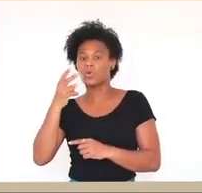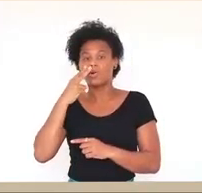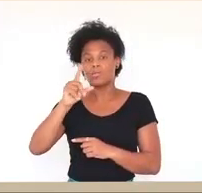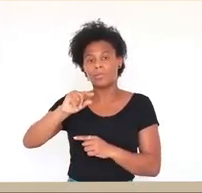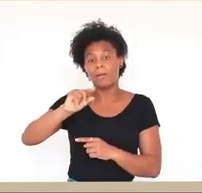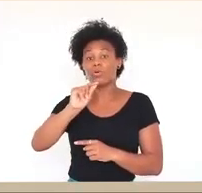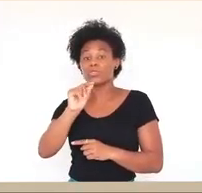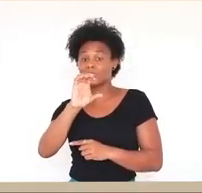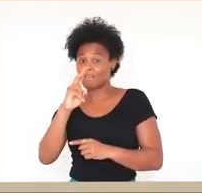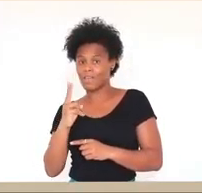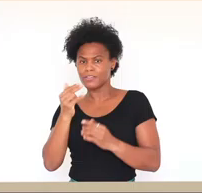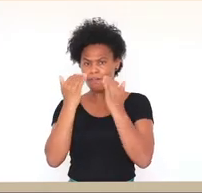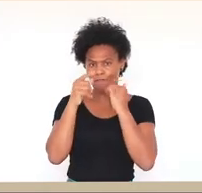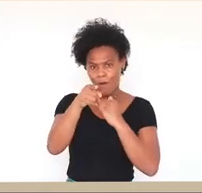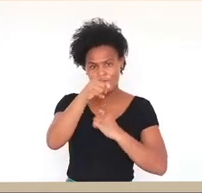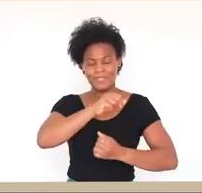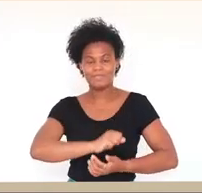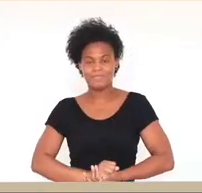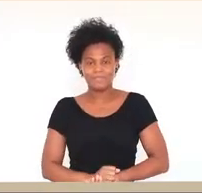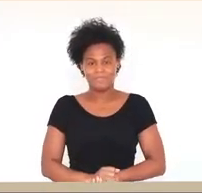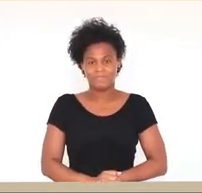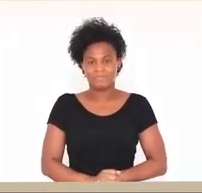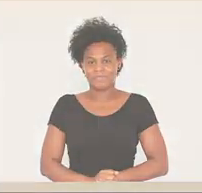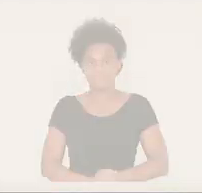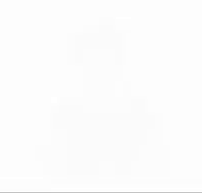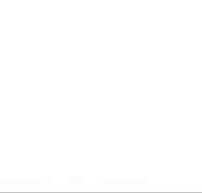.cv. Informe-se.